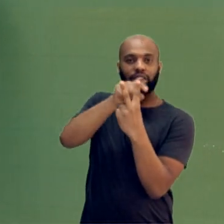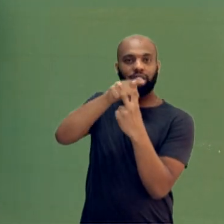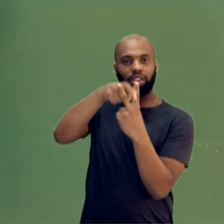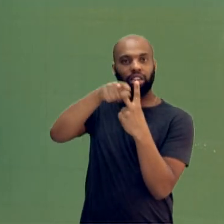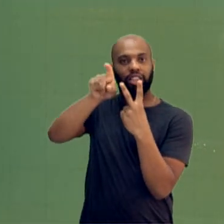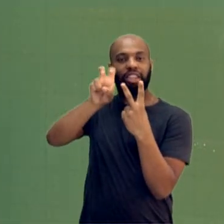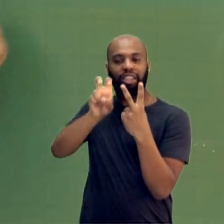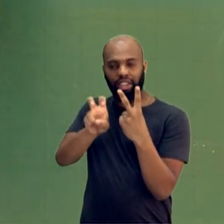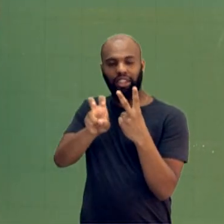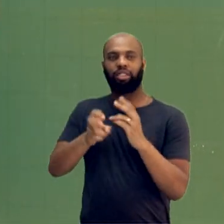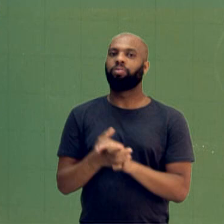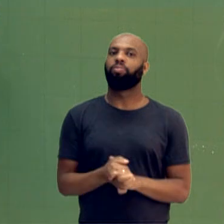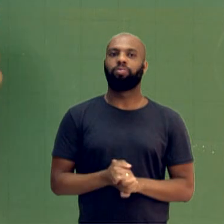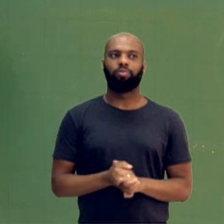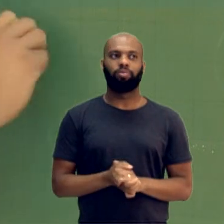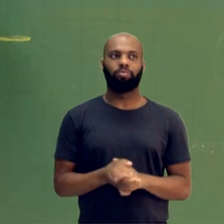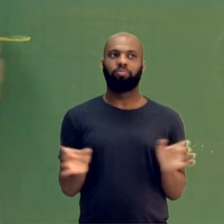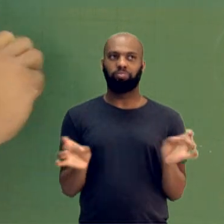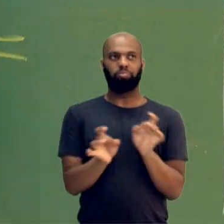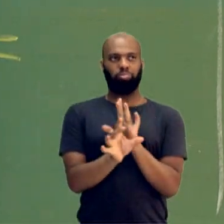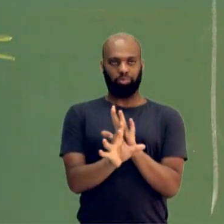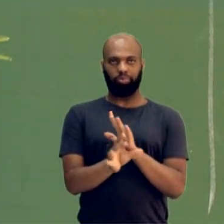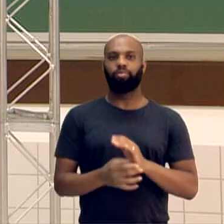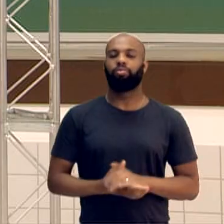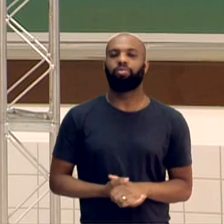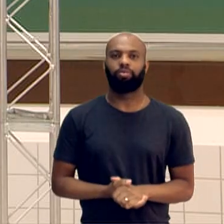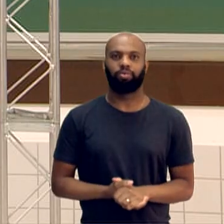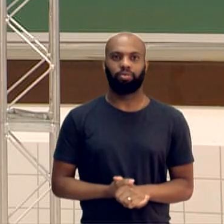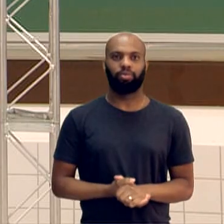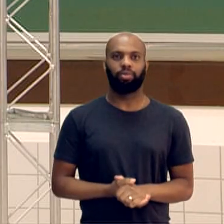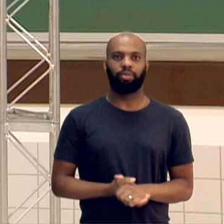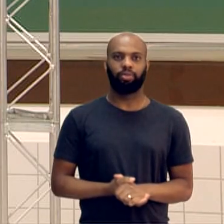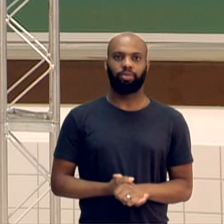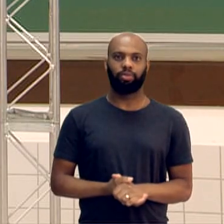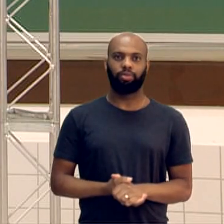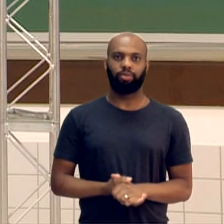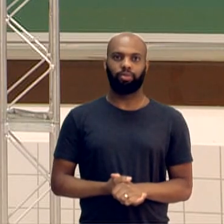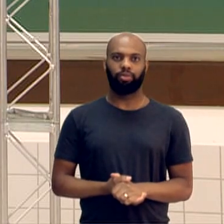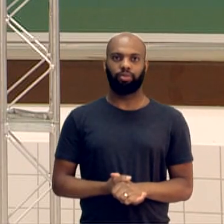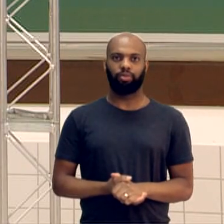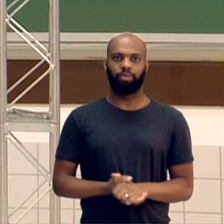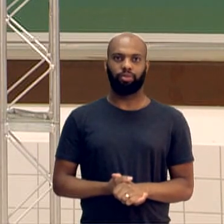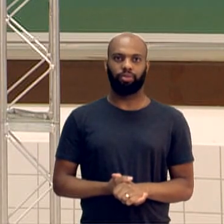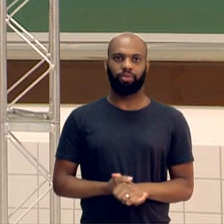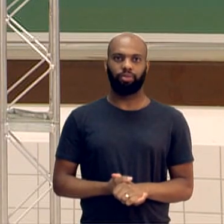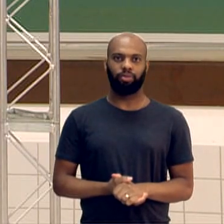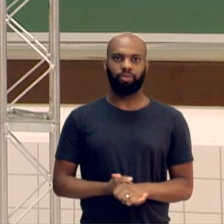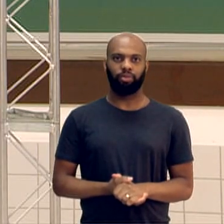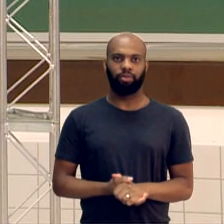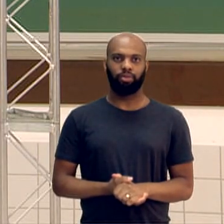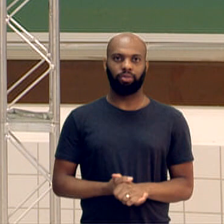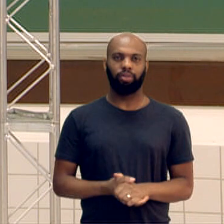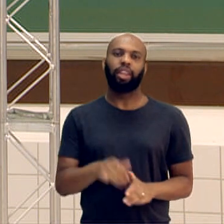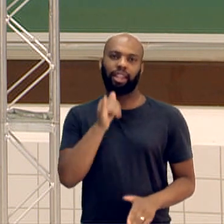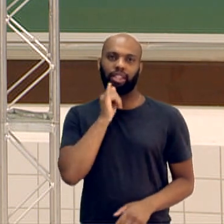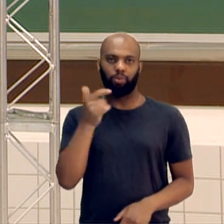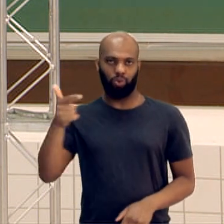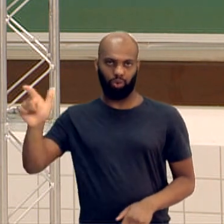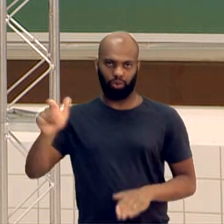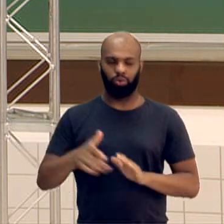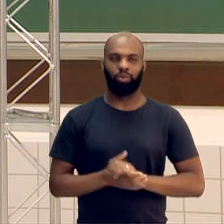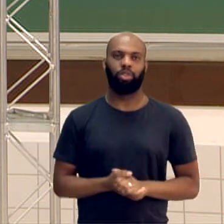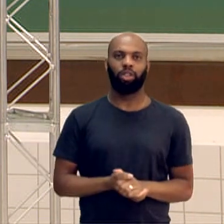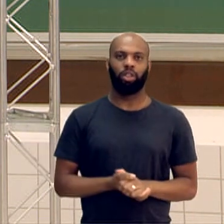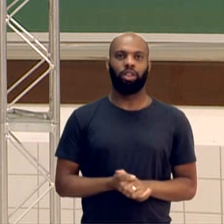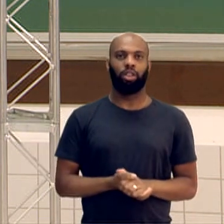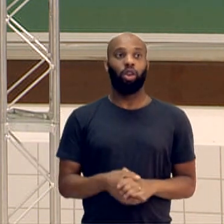de 5. Finalizamos, então, esse outro exercício, esse outro exemplo. E